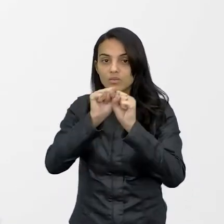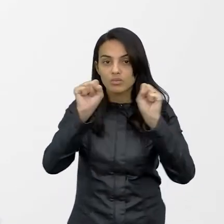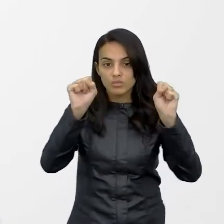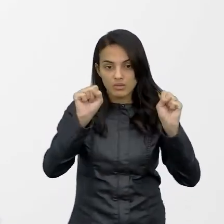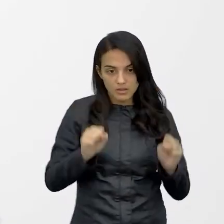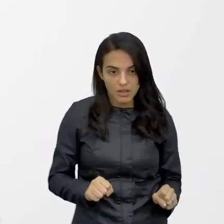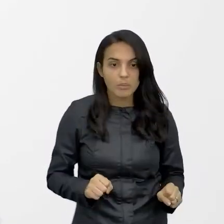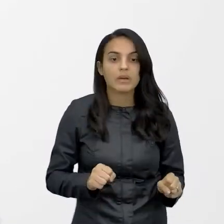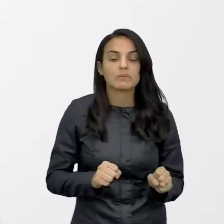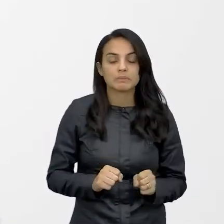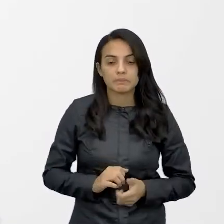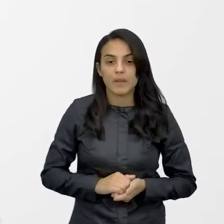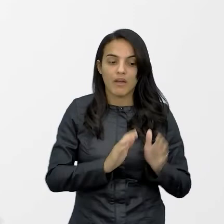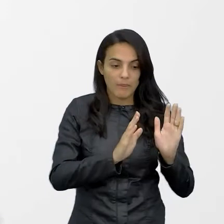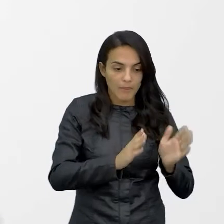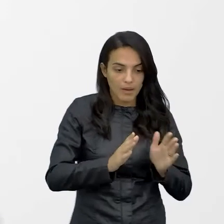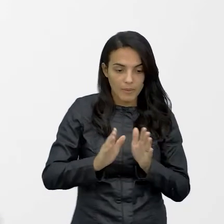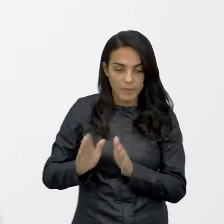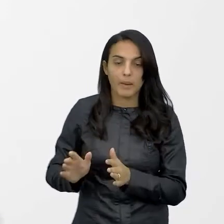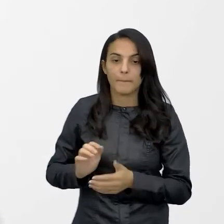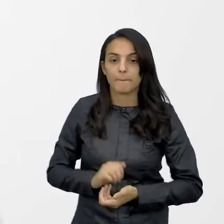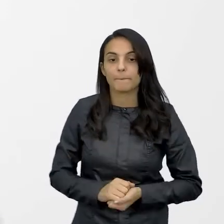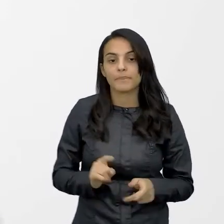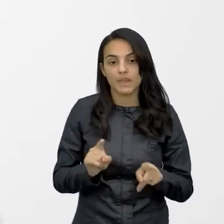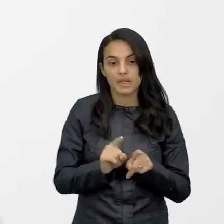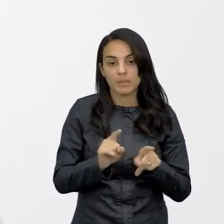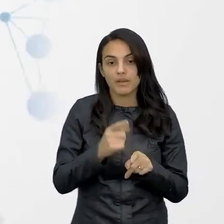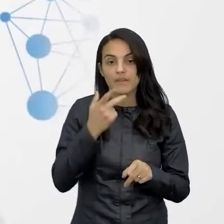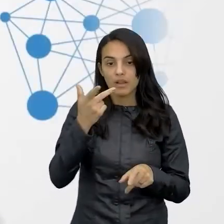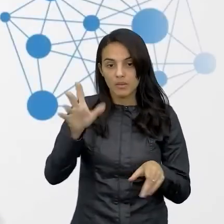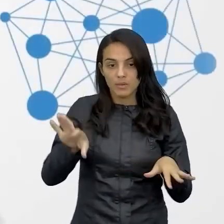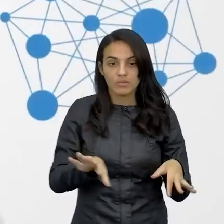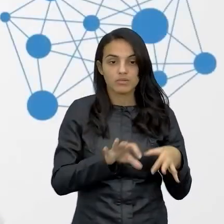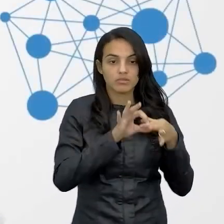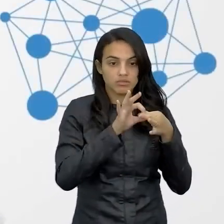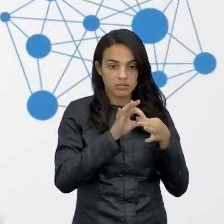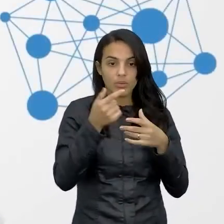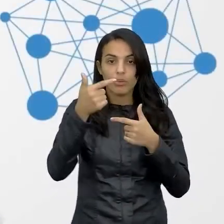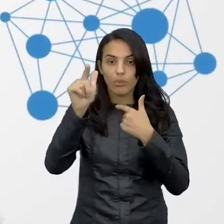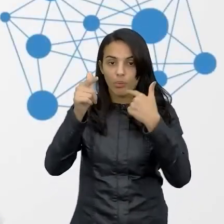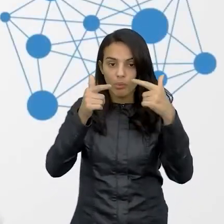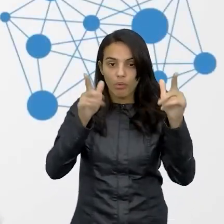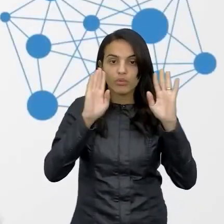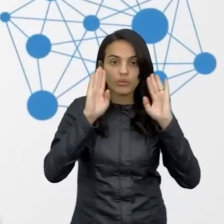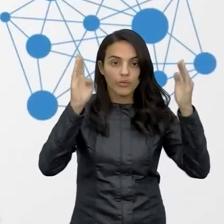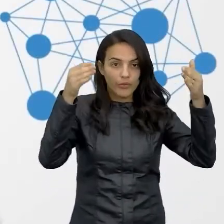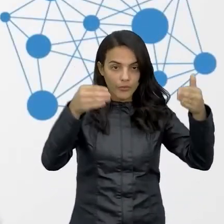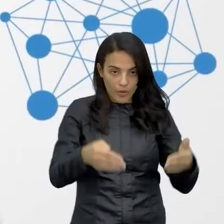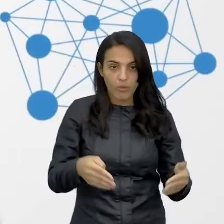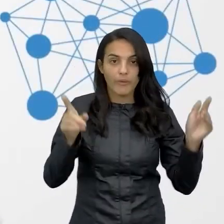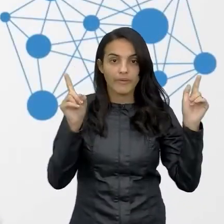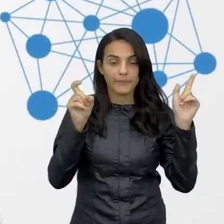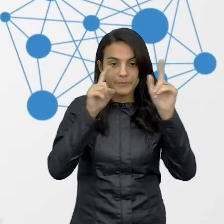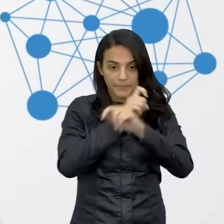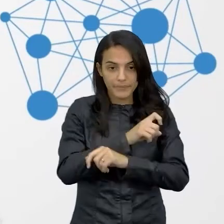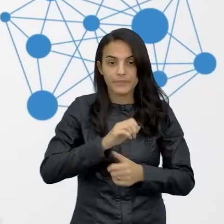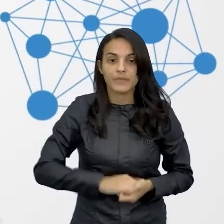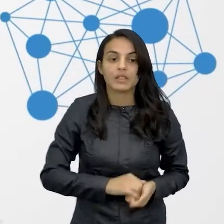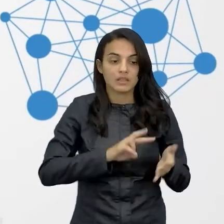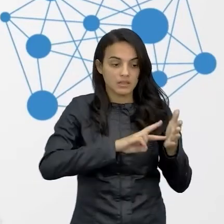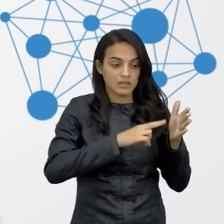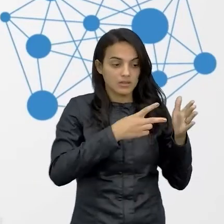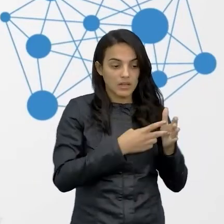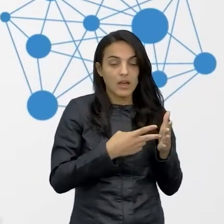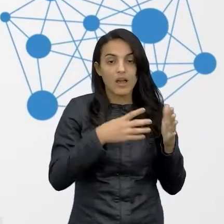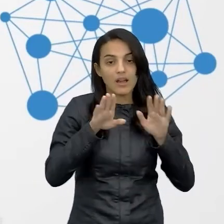a transições de fase. Também falamos sobre conectividade com outro direcionamento à complexidade, significando